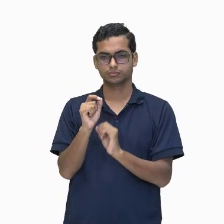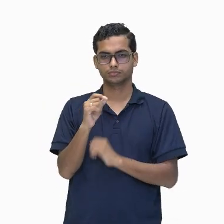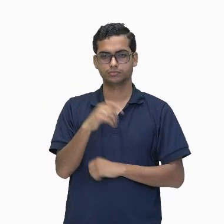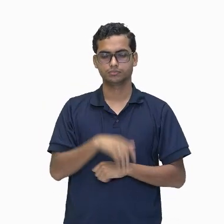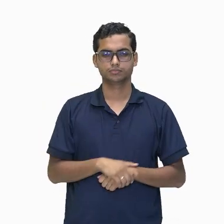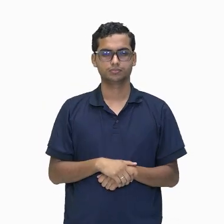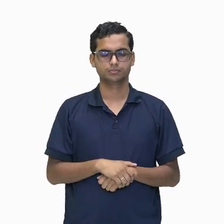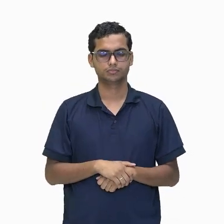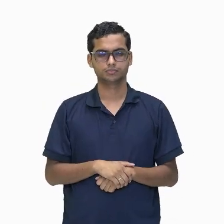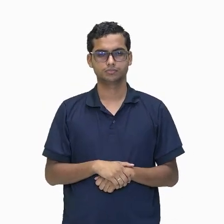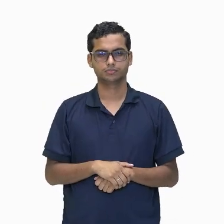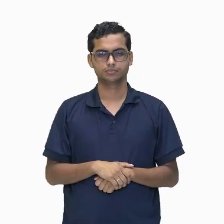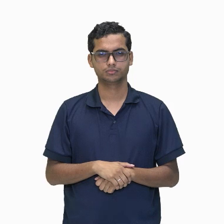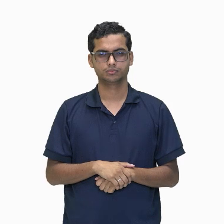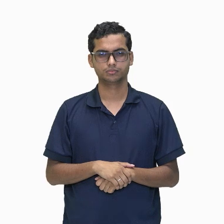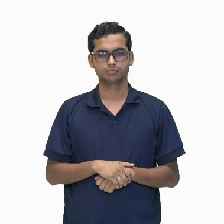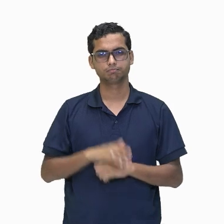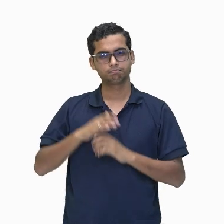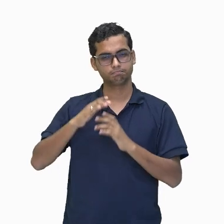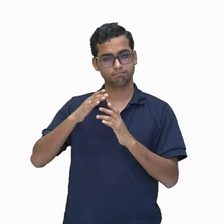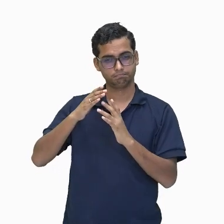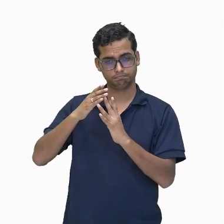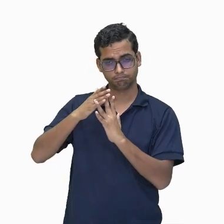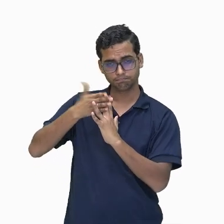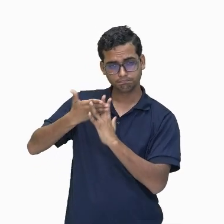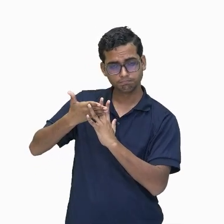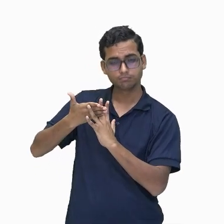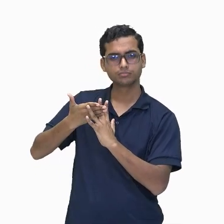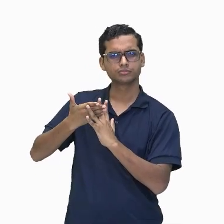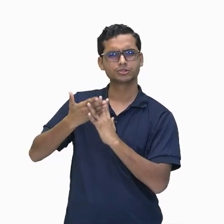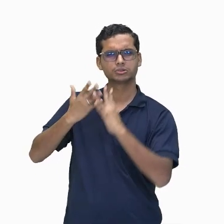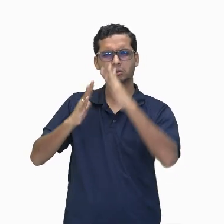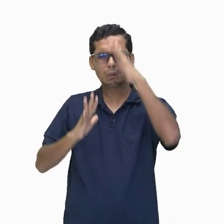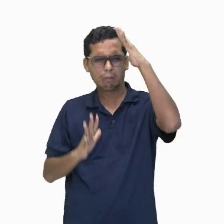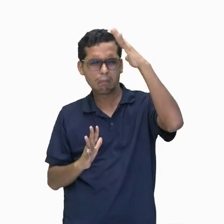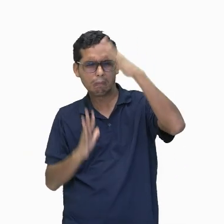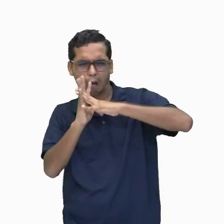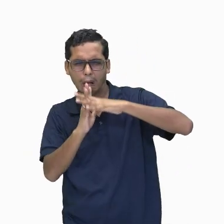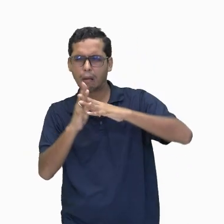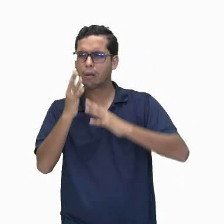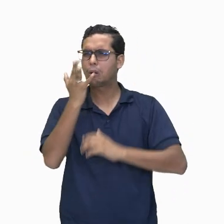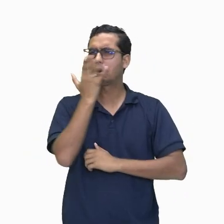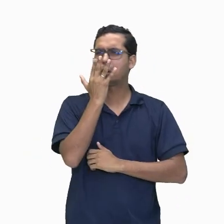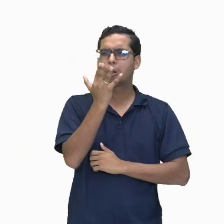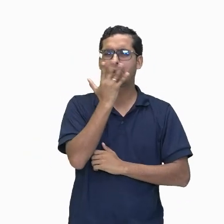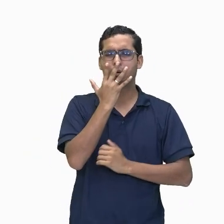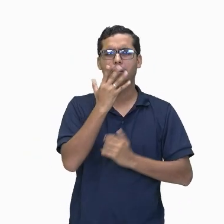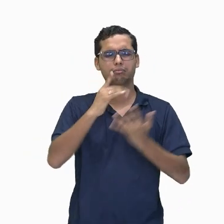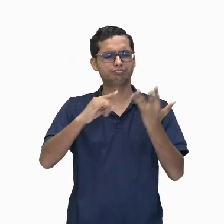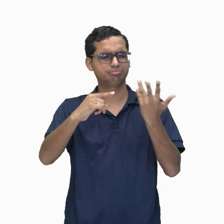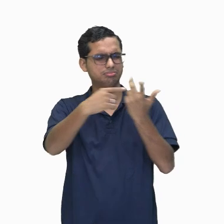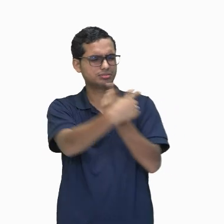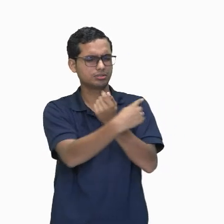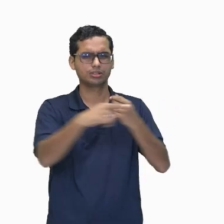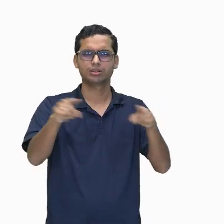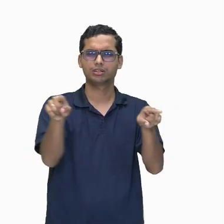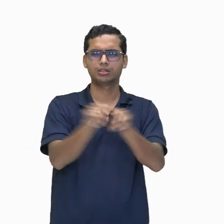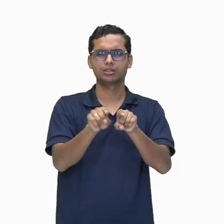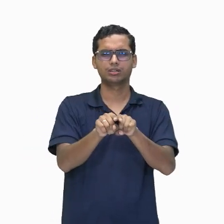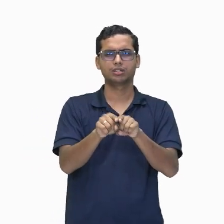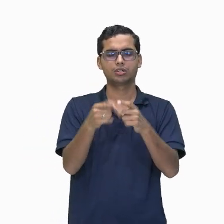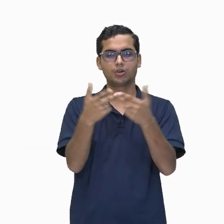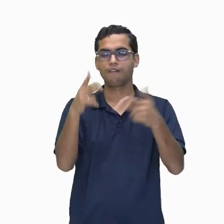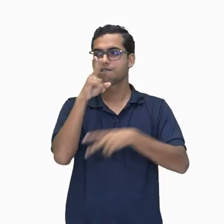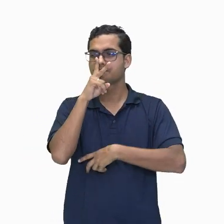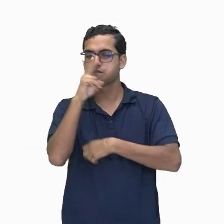da linguagem rebuscada, dos exageros nos contornos, nas cores, nas contradições? Já no